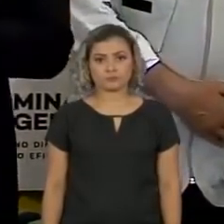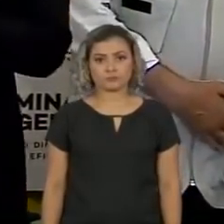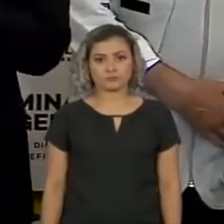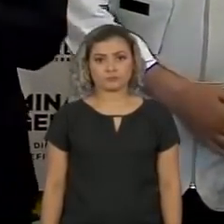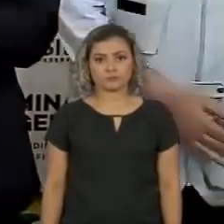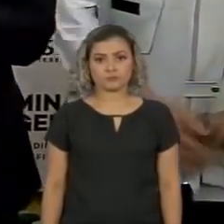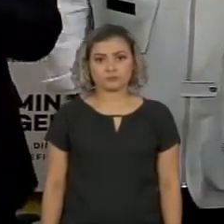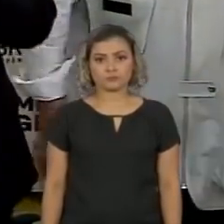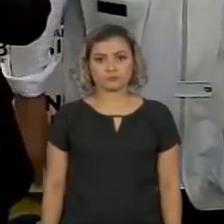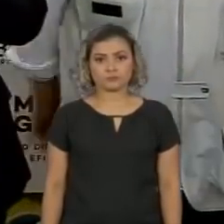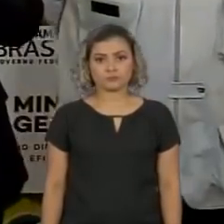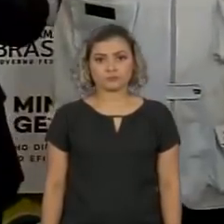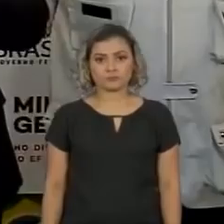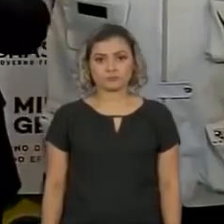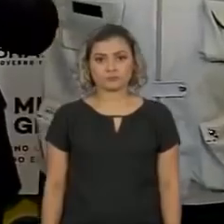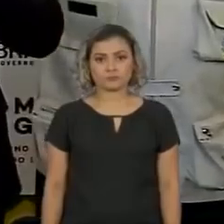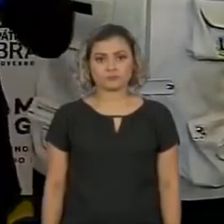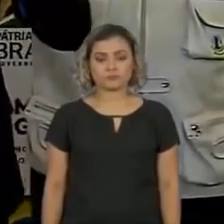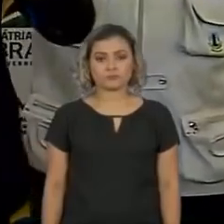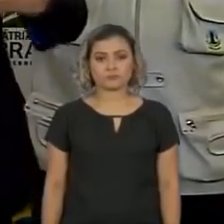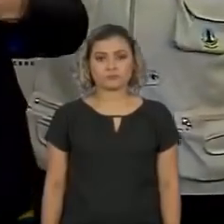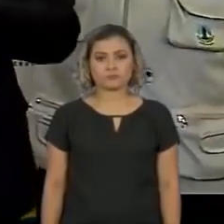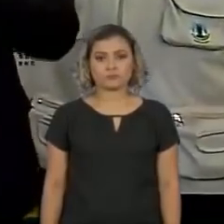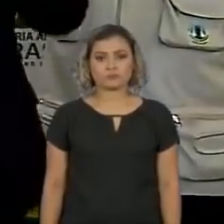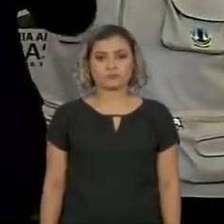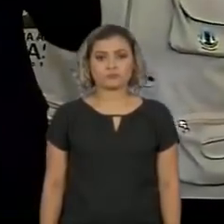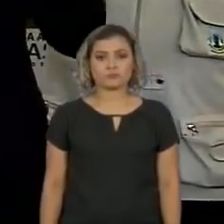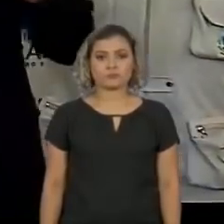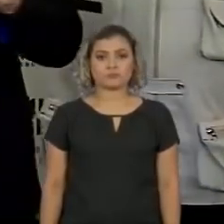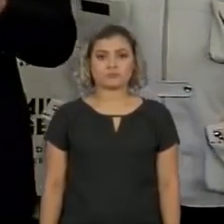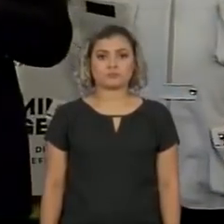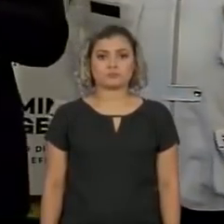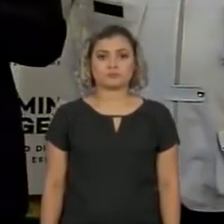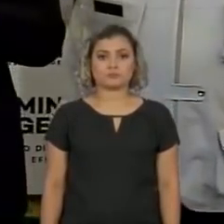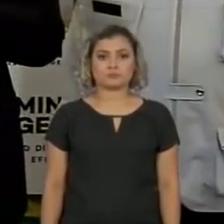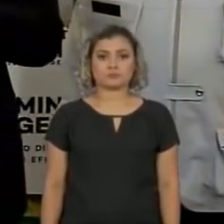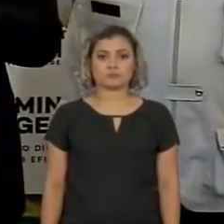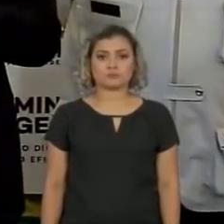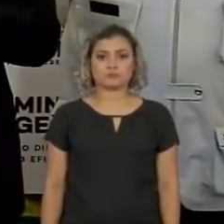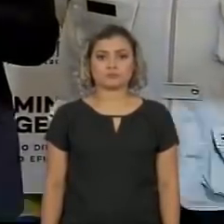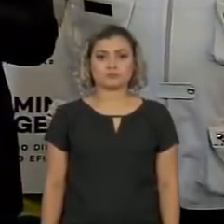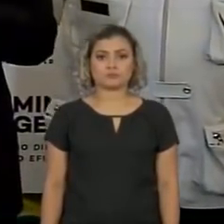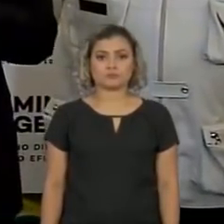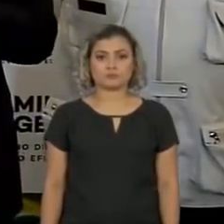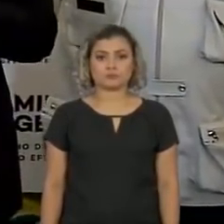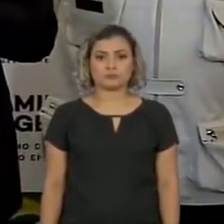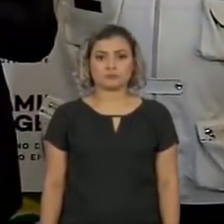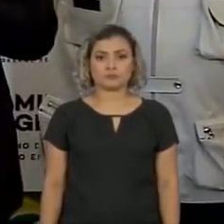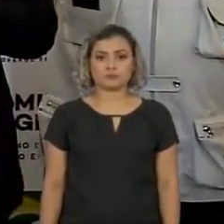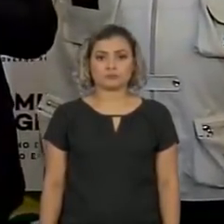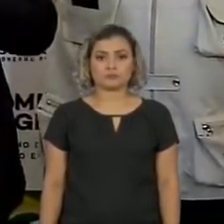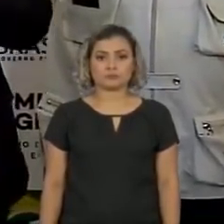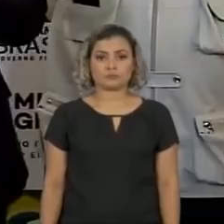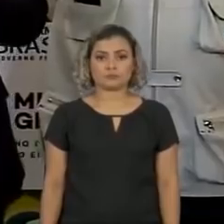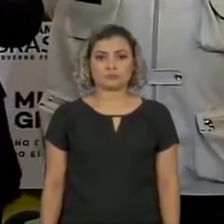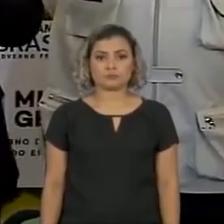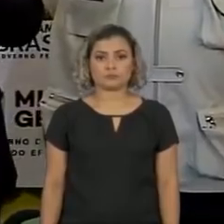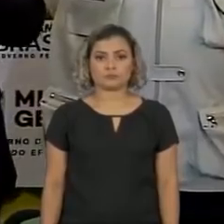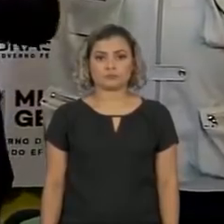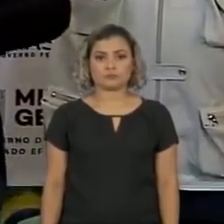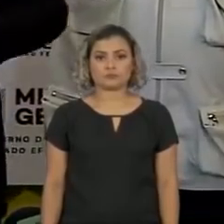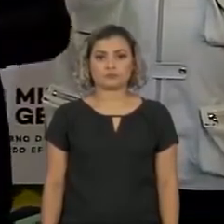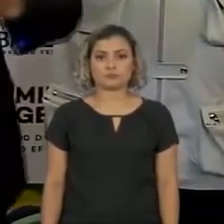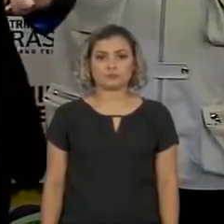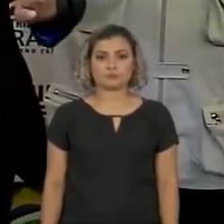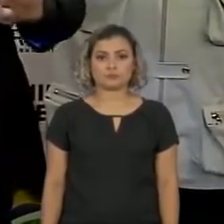Também os demais ministros, como a infraestrutura, a liberação de rodovias aí que estavam bloqueadas,